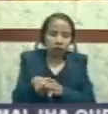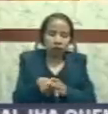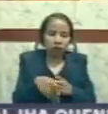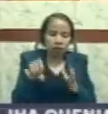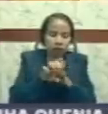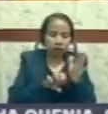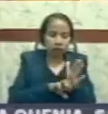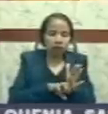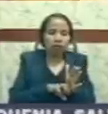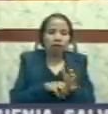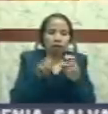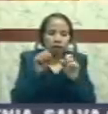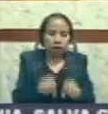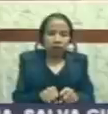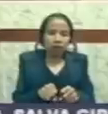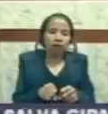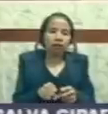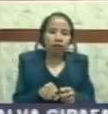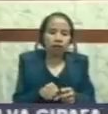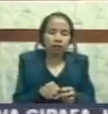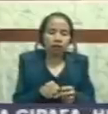União bele